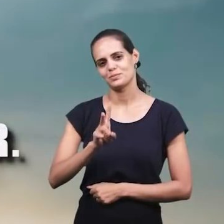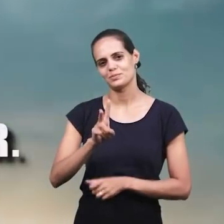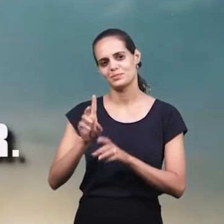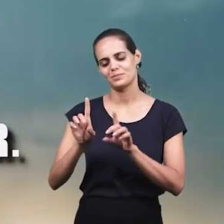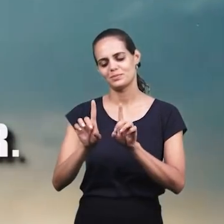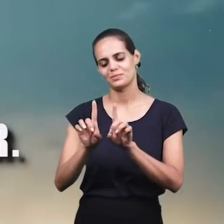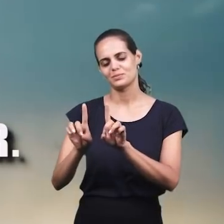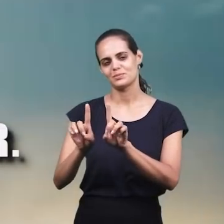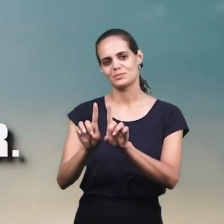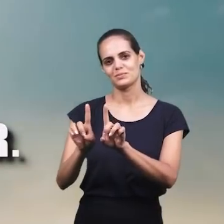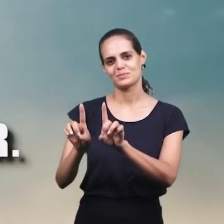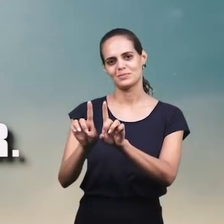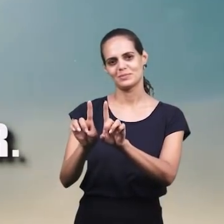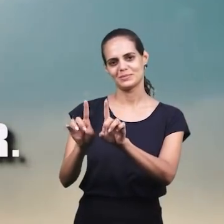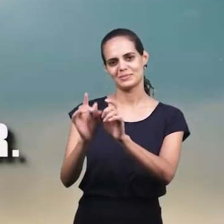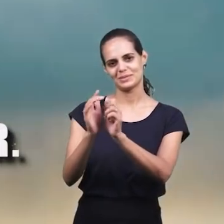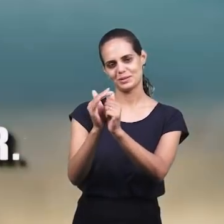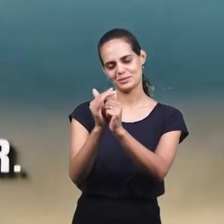estar.